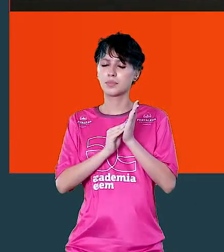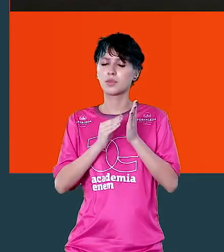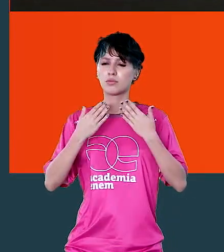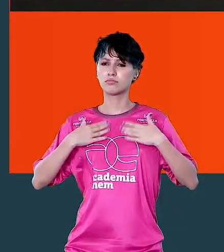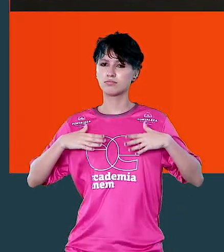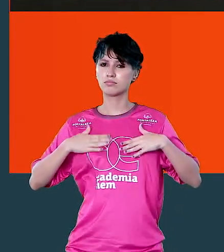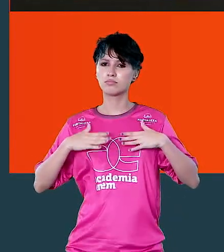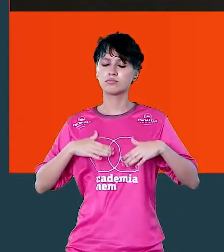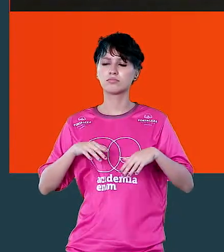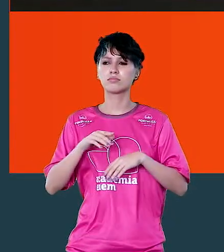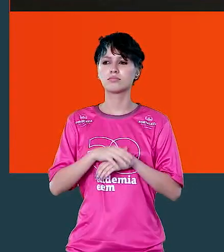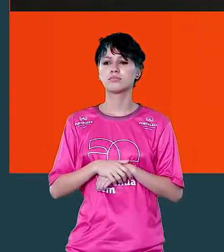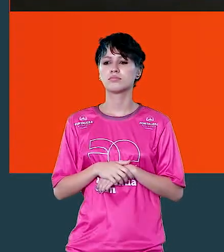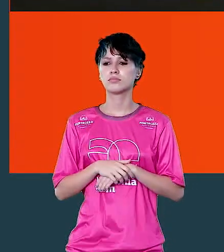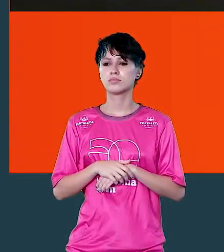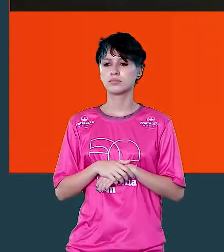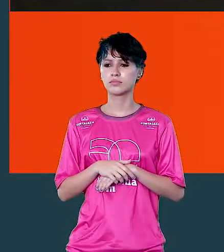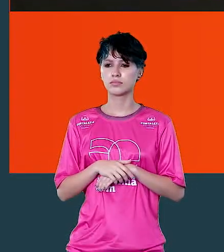aí no dia de hoje, né? Fala.